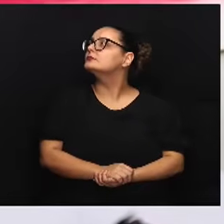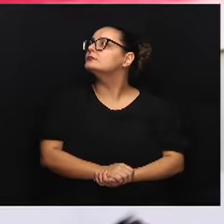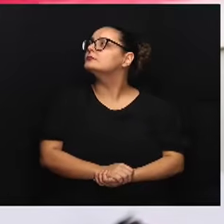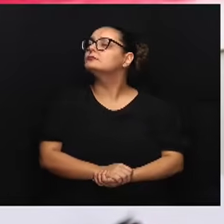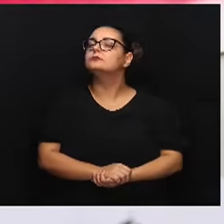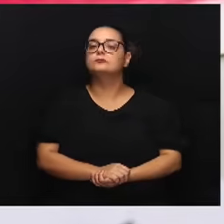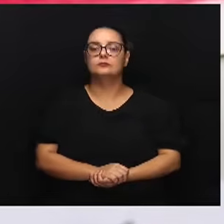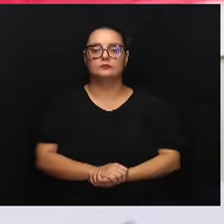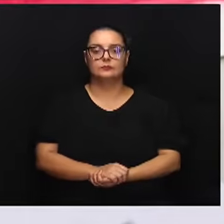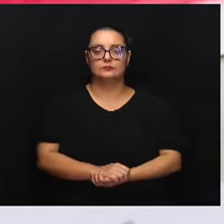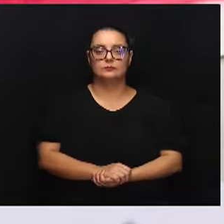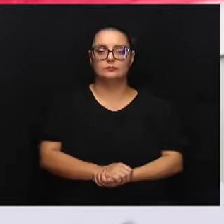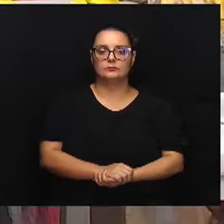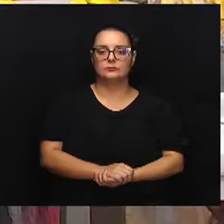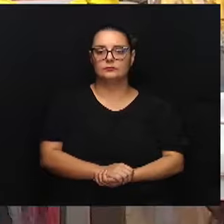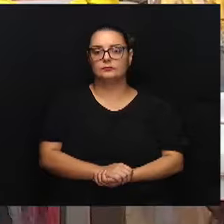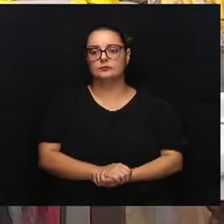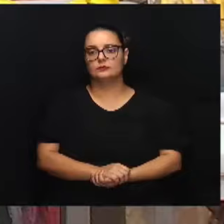E aí vocês vão